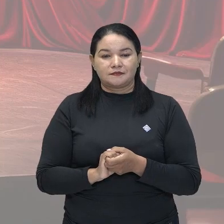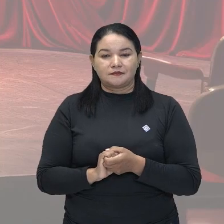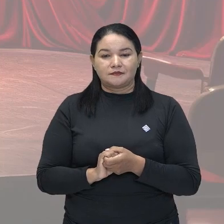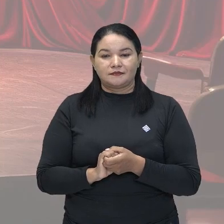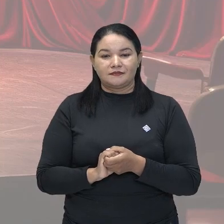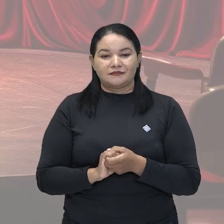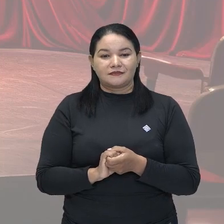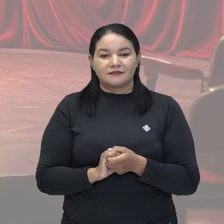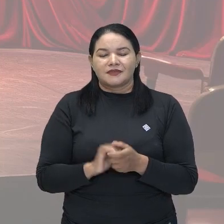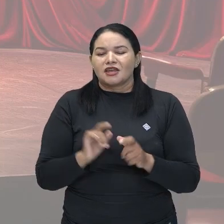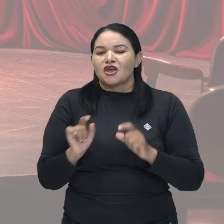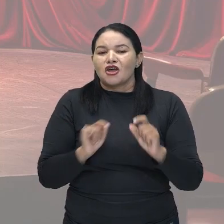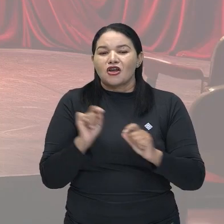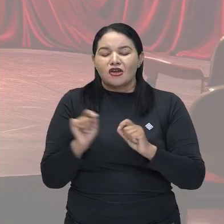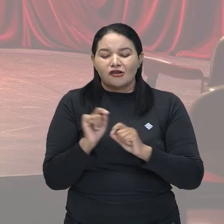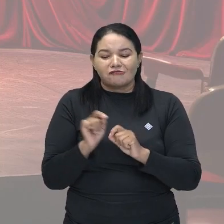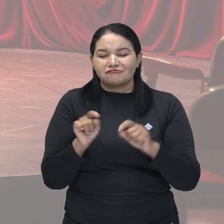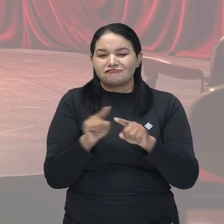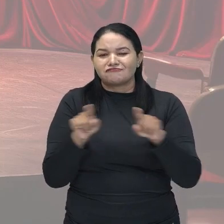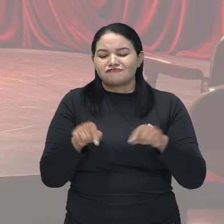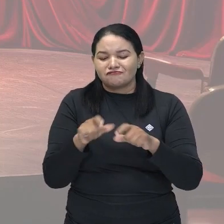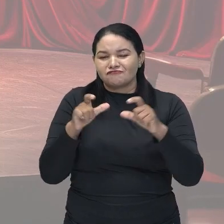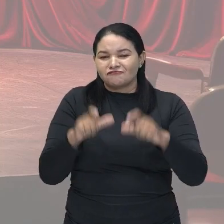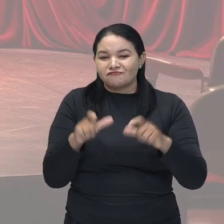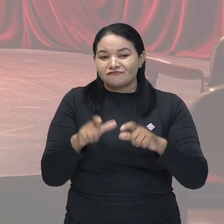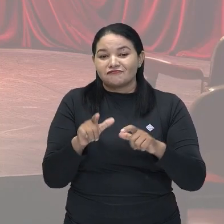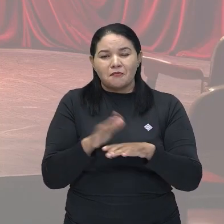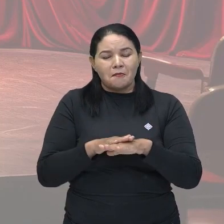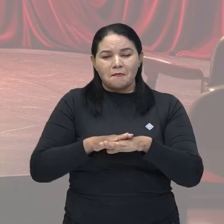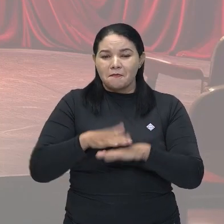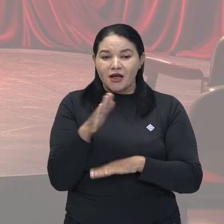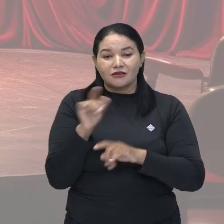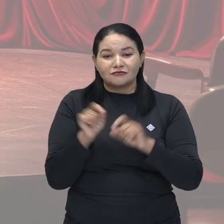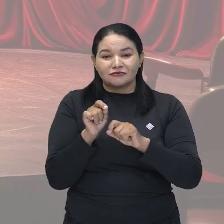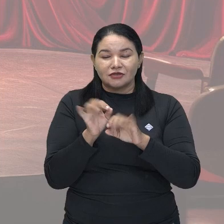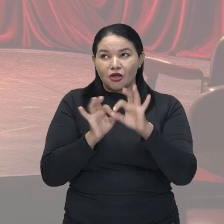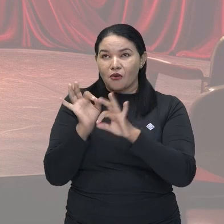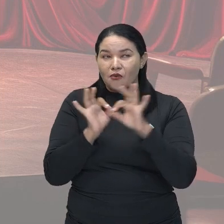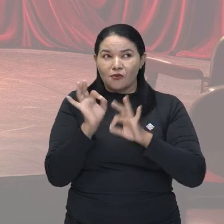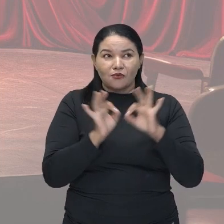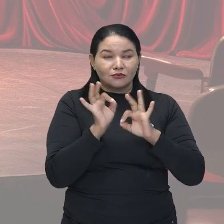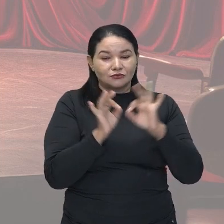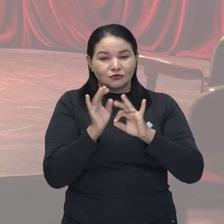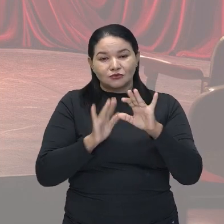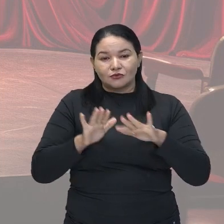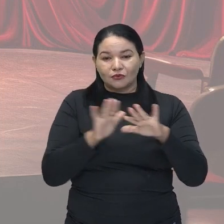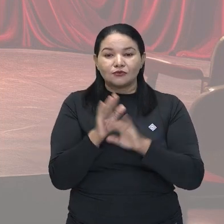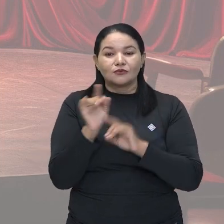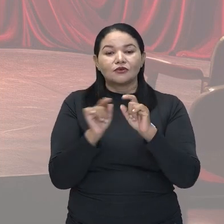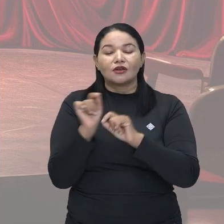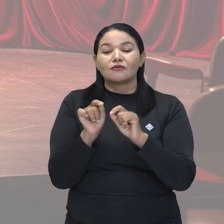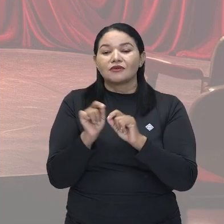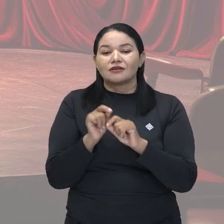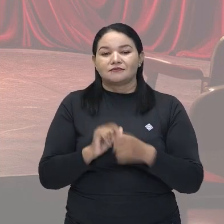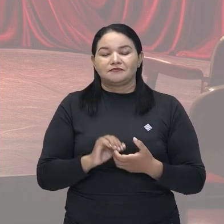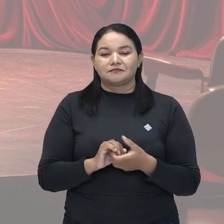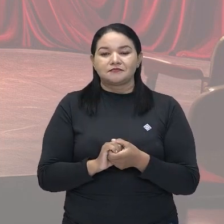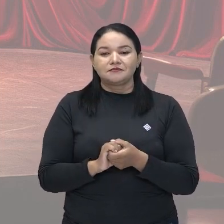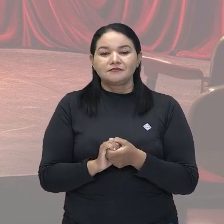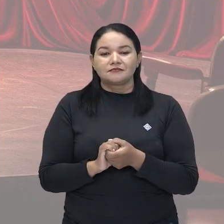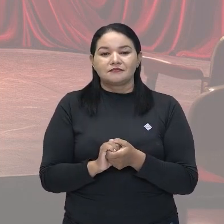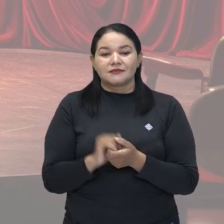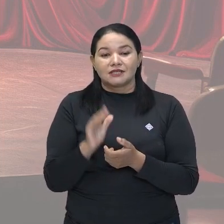O que é a cenografia? Vamos lembrar? Muito mais do que decoração e ornamentação. A